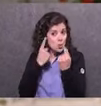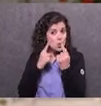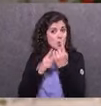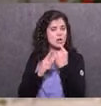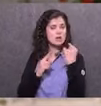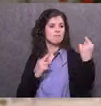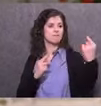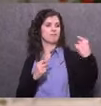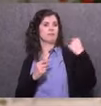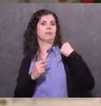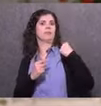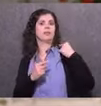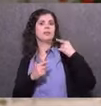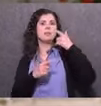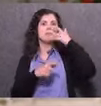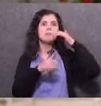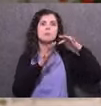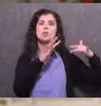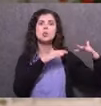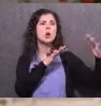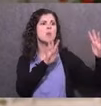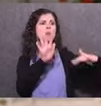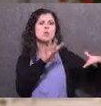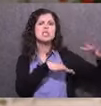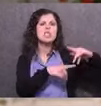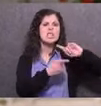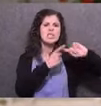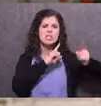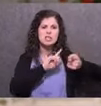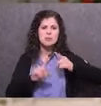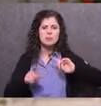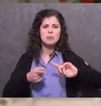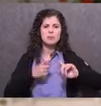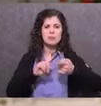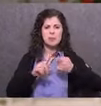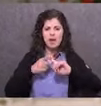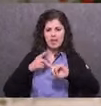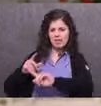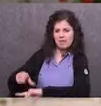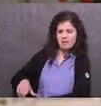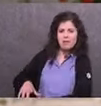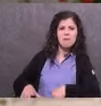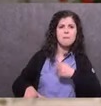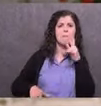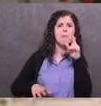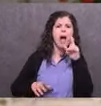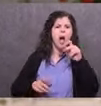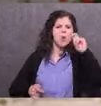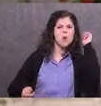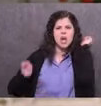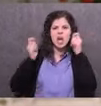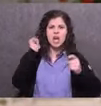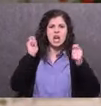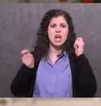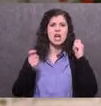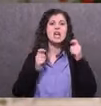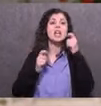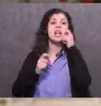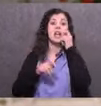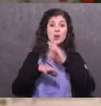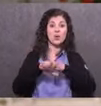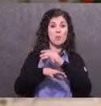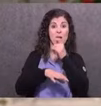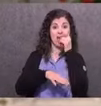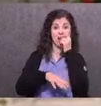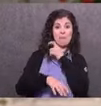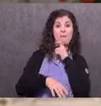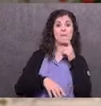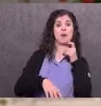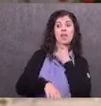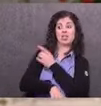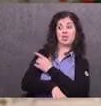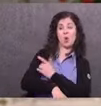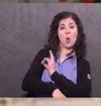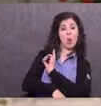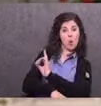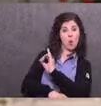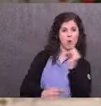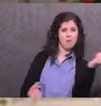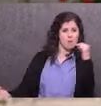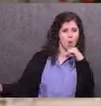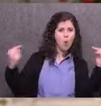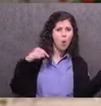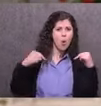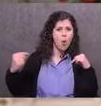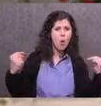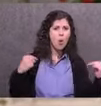grande multidão, com espadas e varapaus, enviada pelos príncipes dos sacerdotes e pelos anciãos do